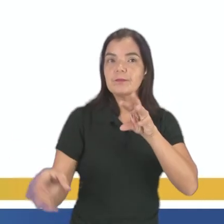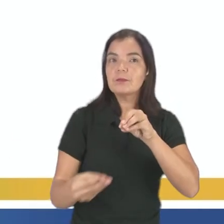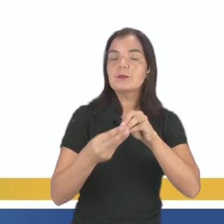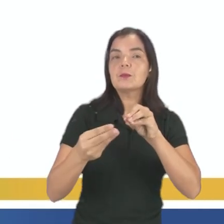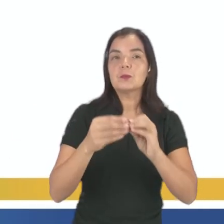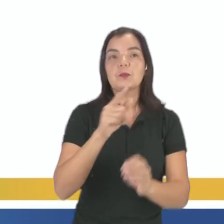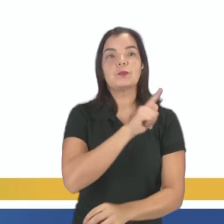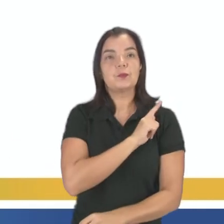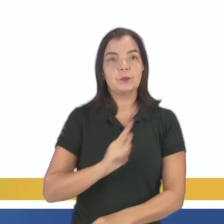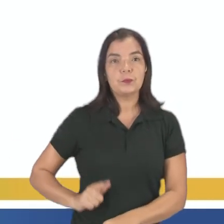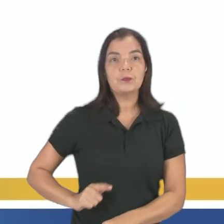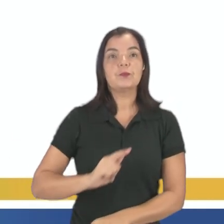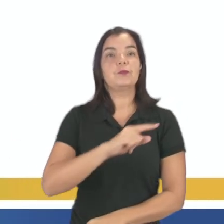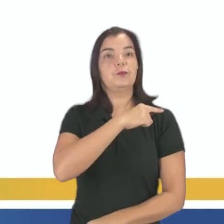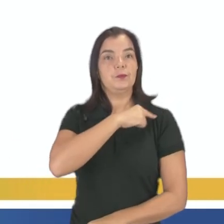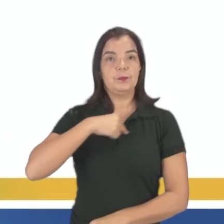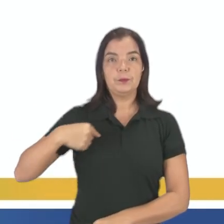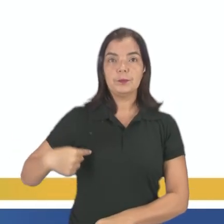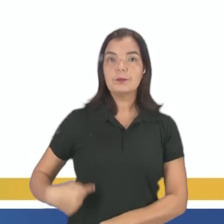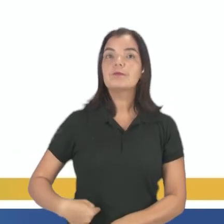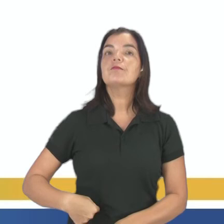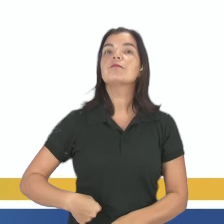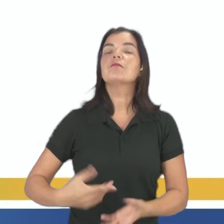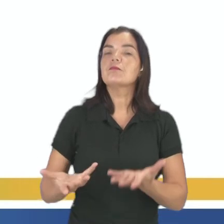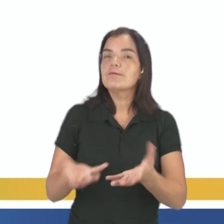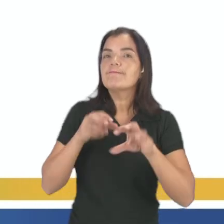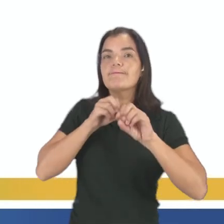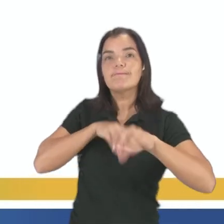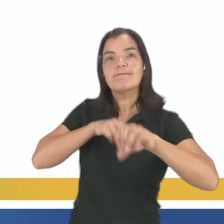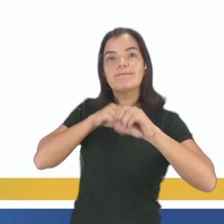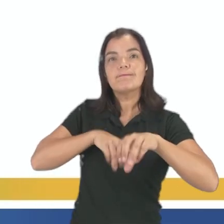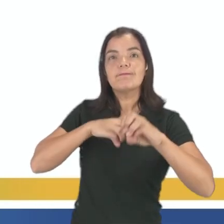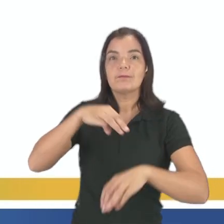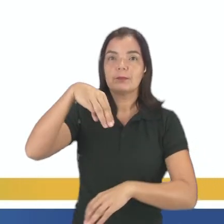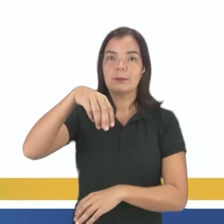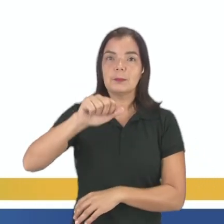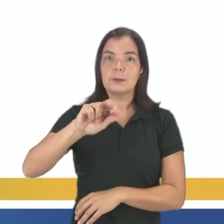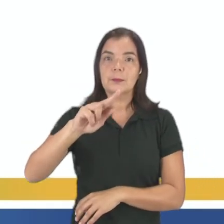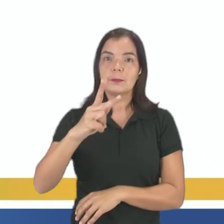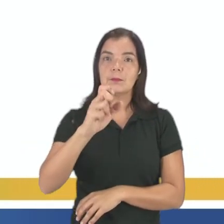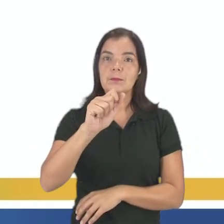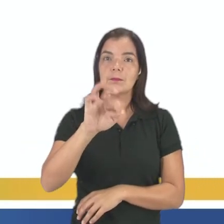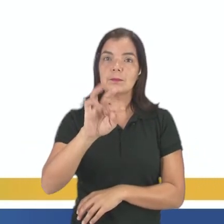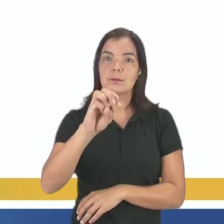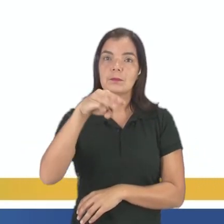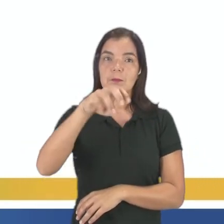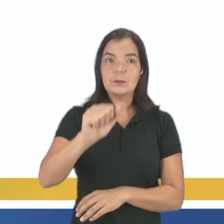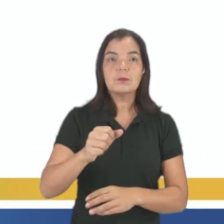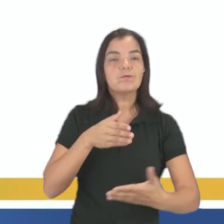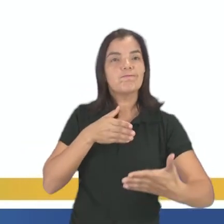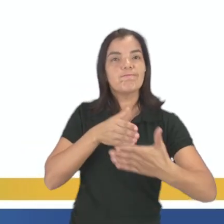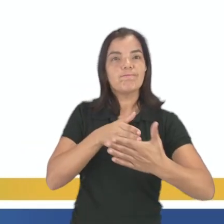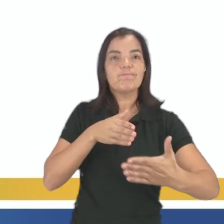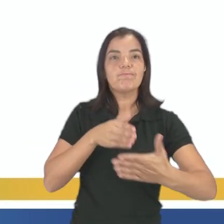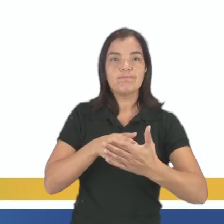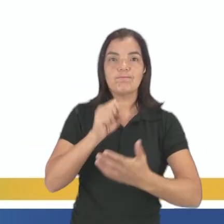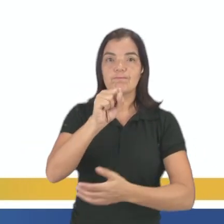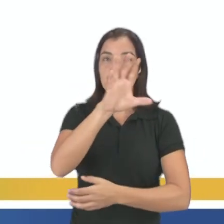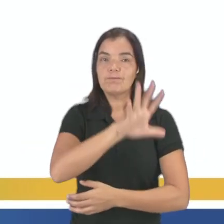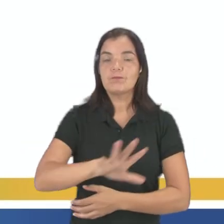implementada pelo governo chinês que buscava seguir os ensinamentos de Mahatma Gandhi a fim de frear a ocidentalização do